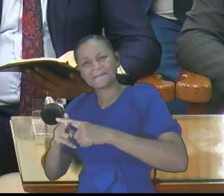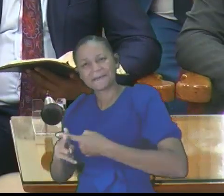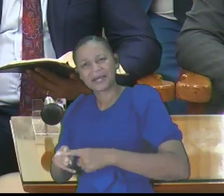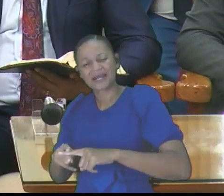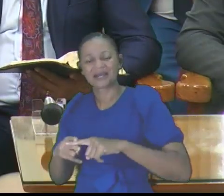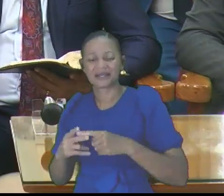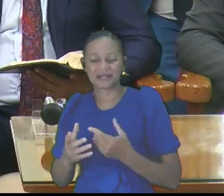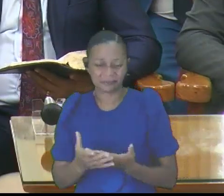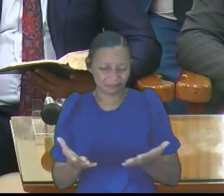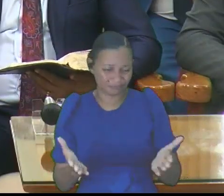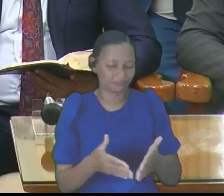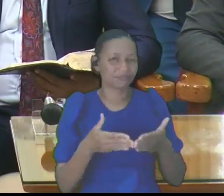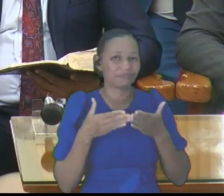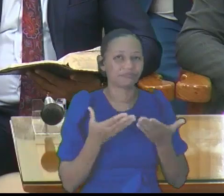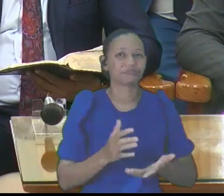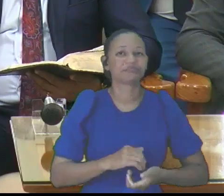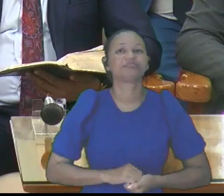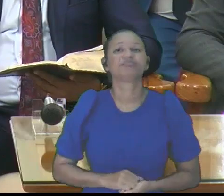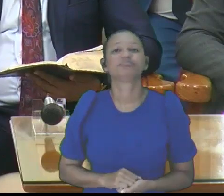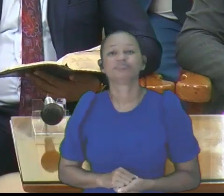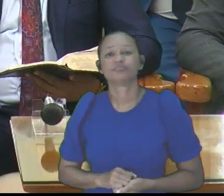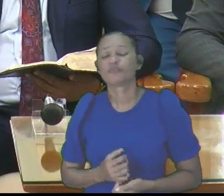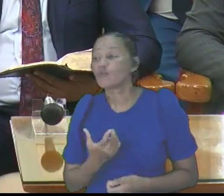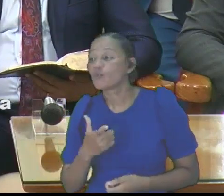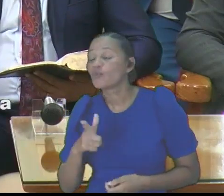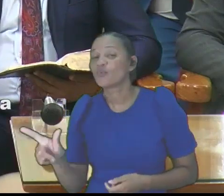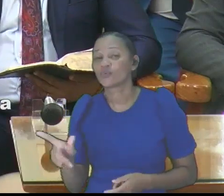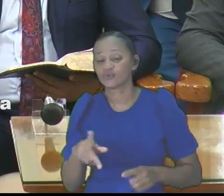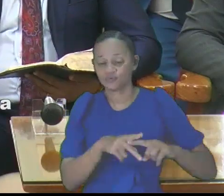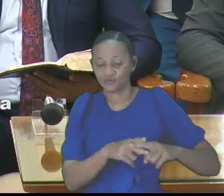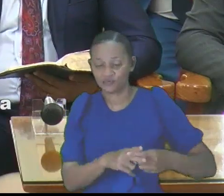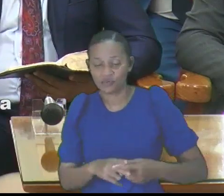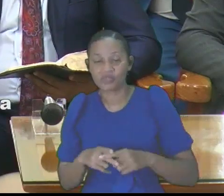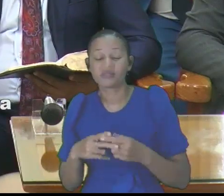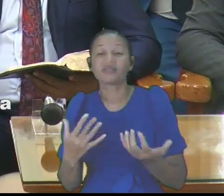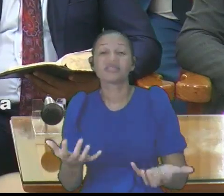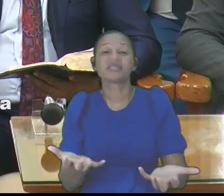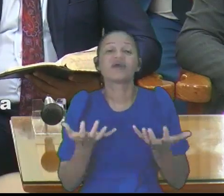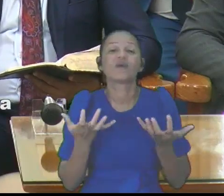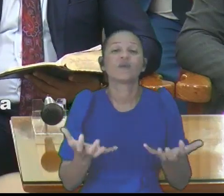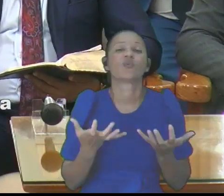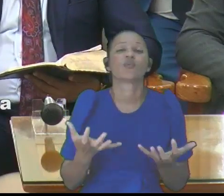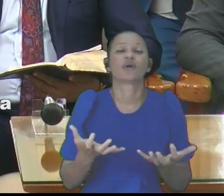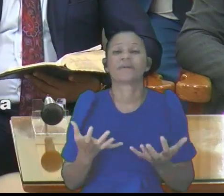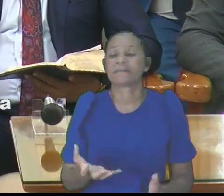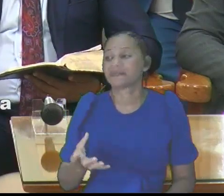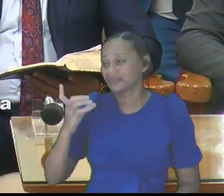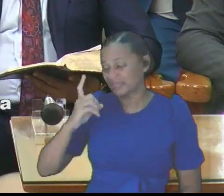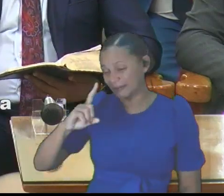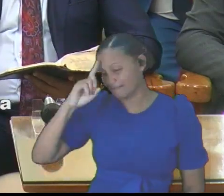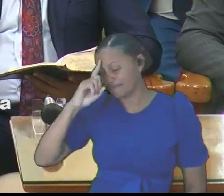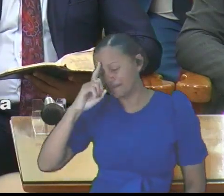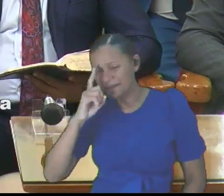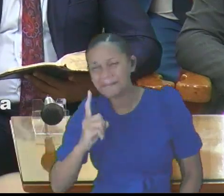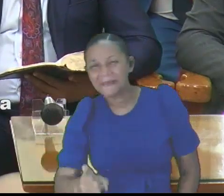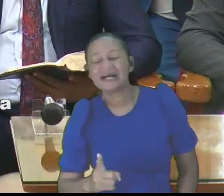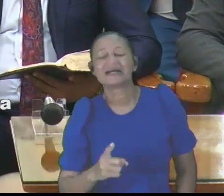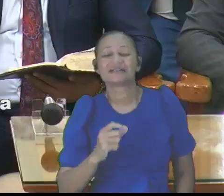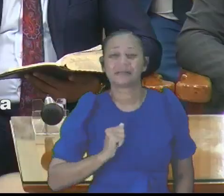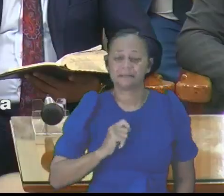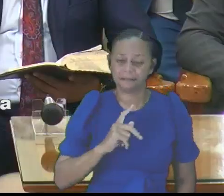aperfeiçoamento. Põe na tela, por favor, o outro versículo. Querendo que quando Deus manda apóstolo, manda profeta,